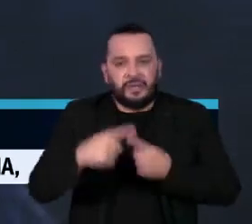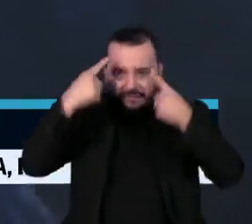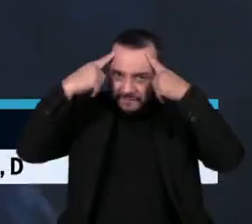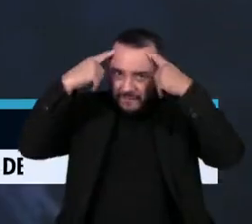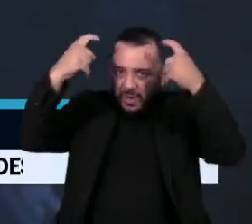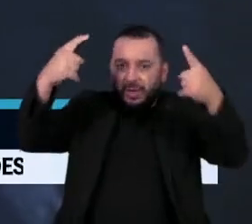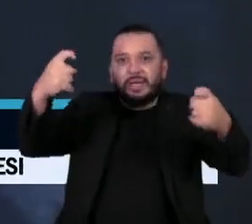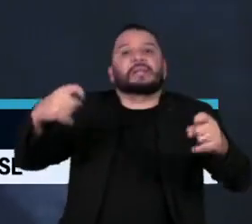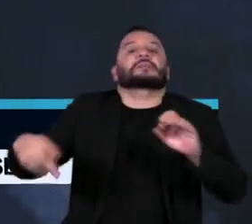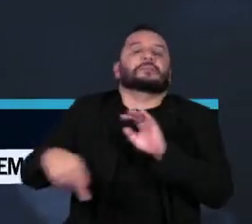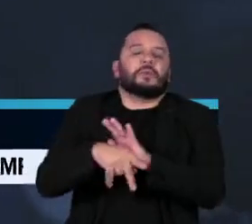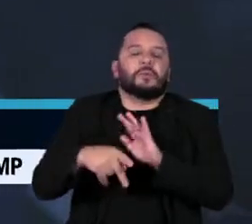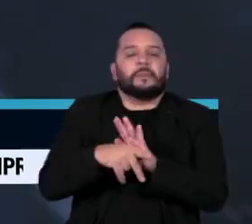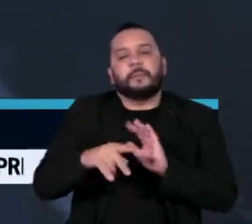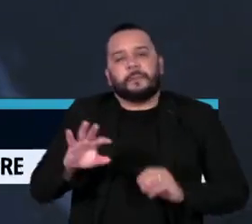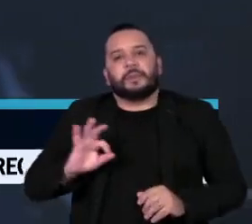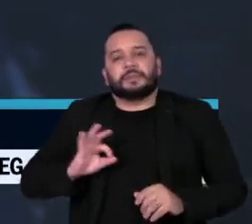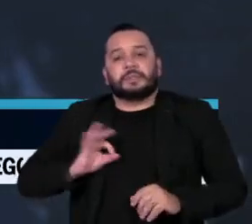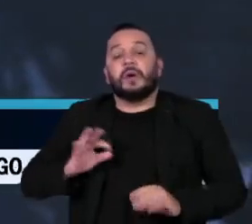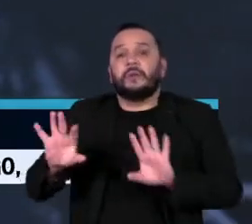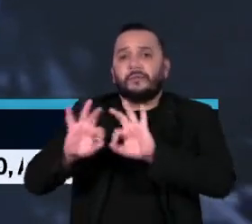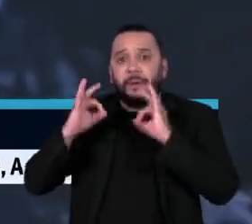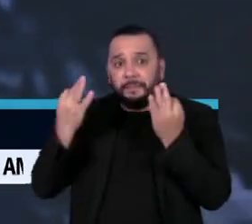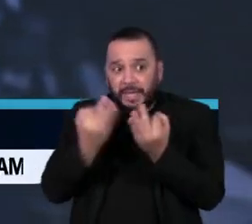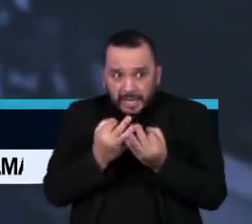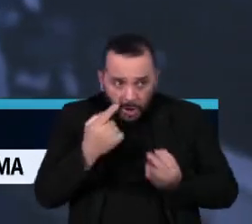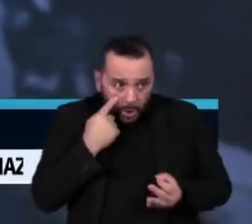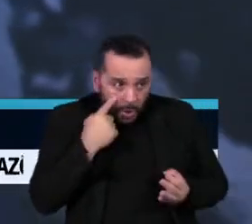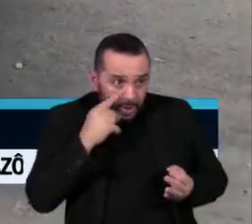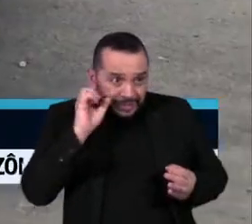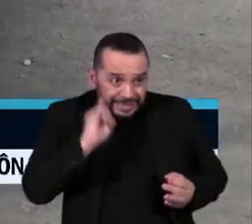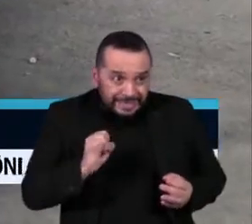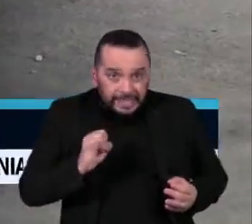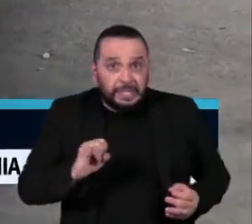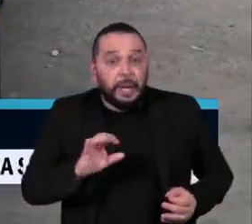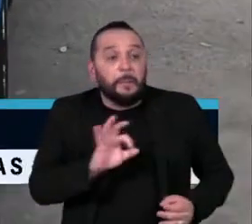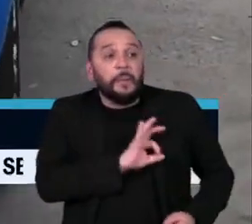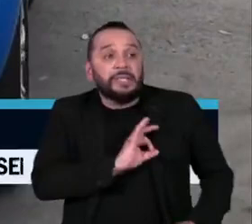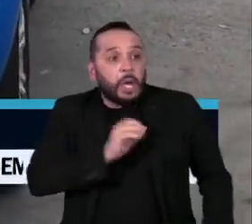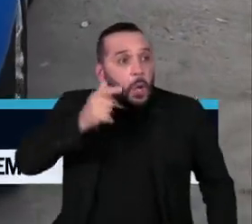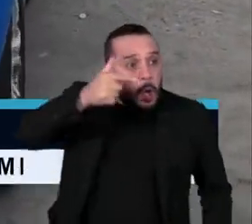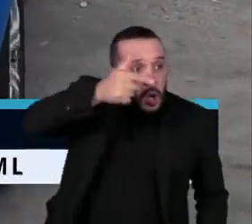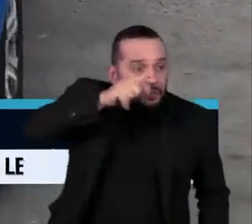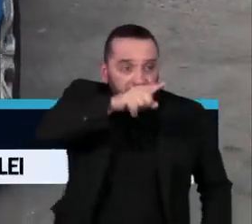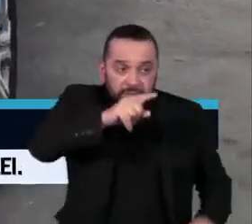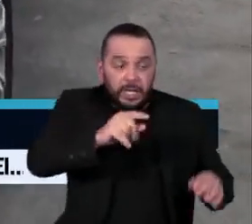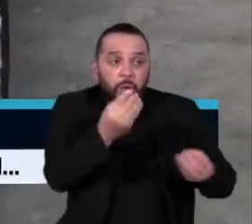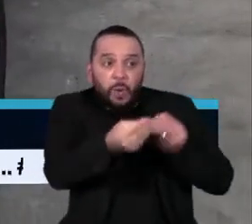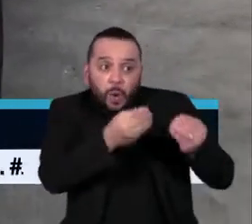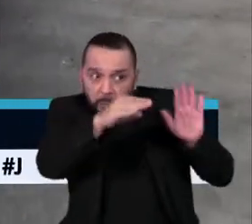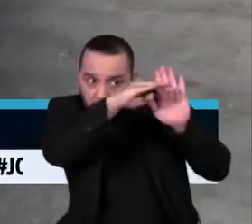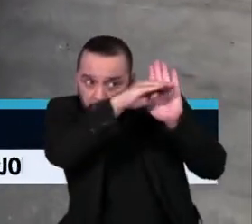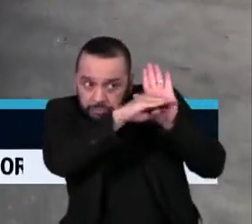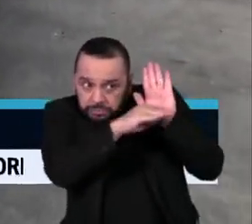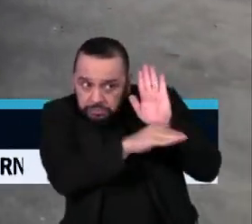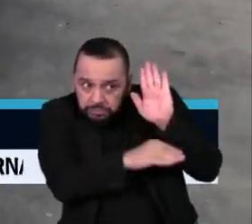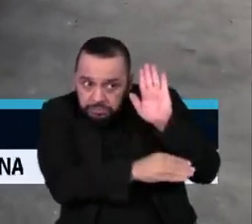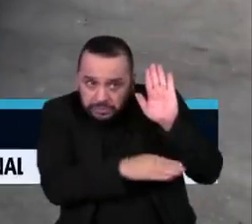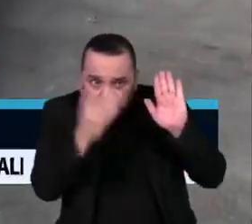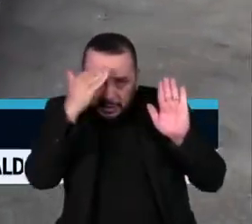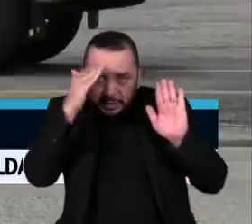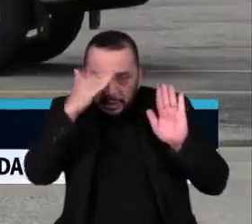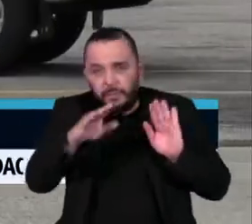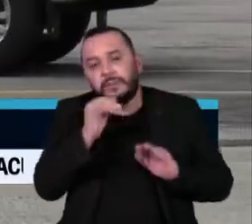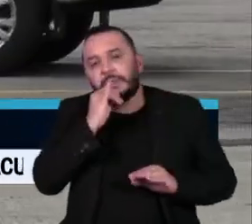cartilha para que os filhos saibam como agir em caso de abordagem. Quase 6 em cada 10 brasileiros têm uma